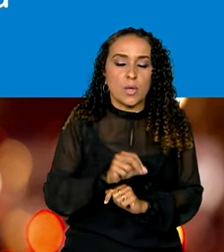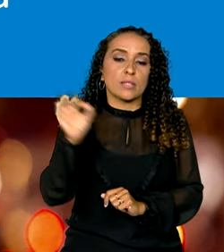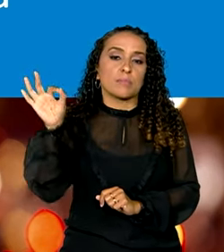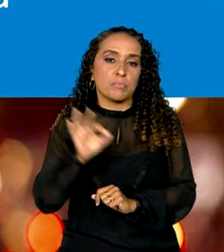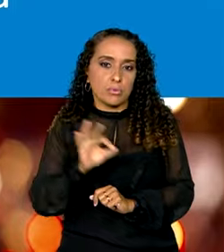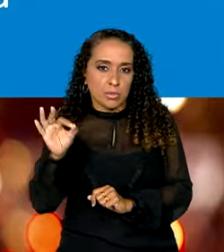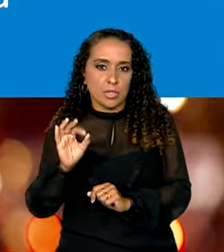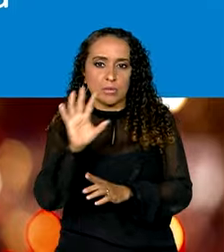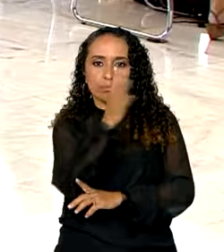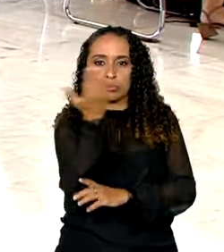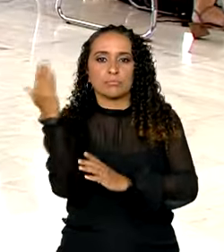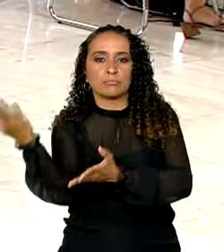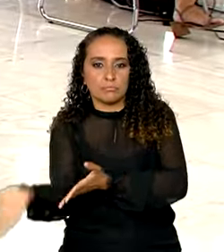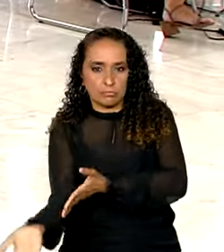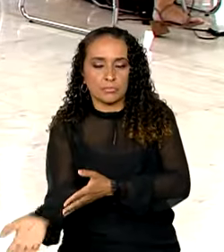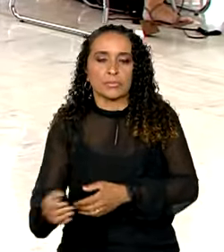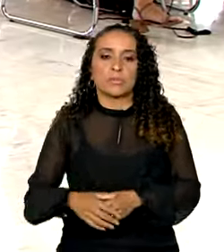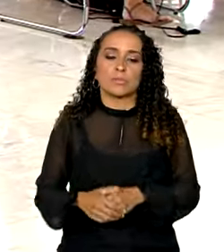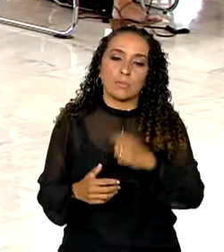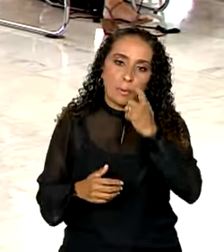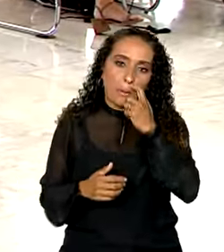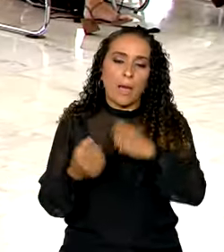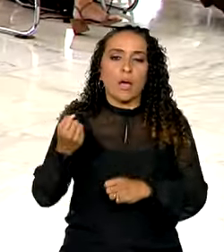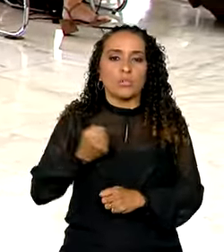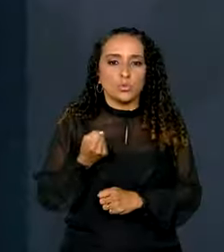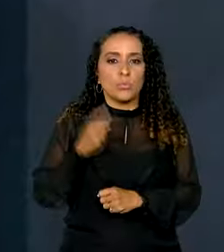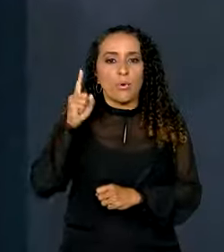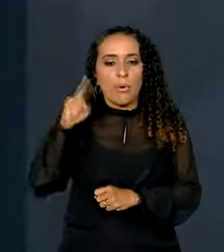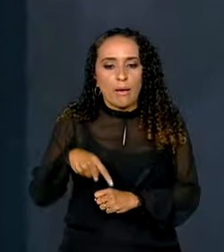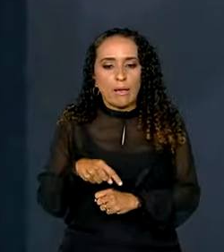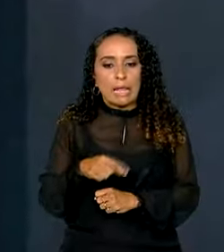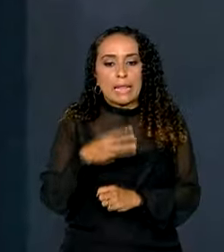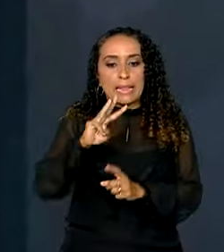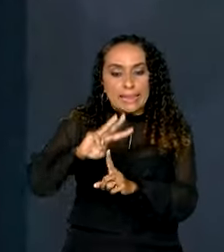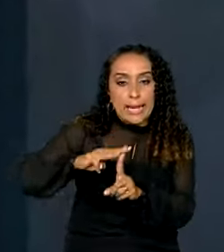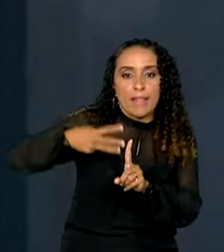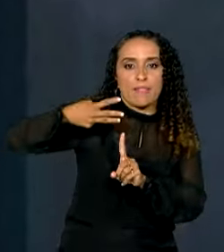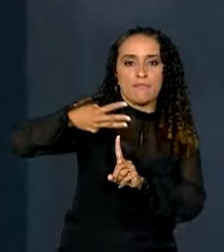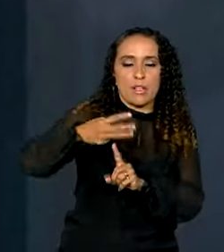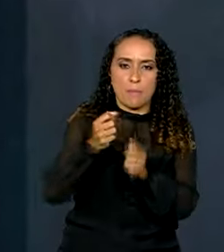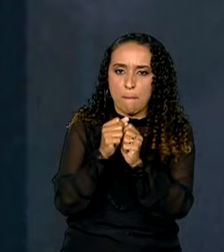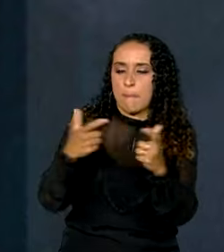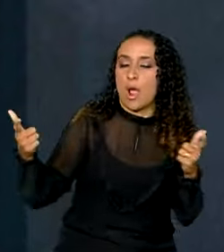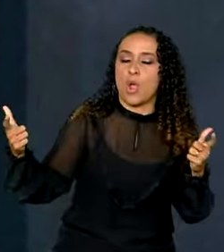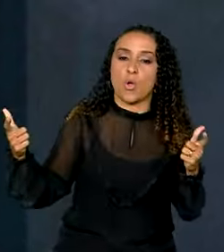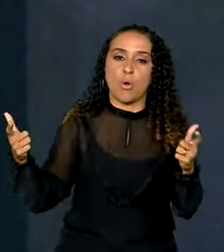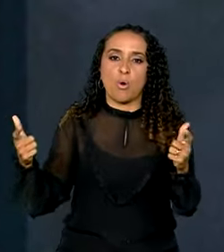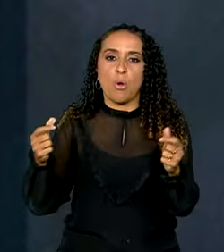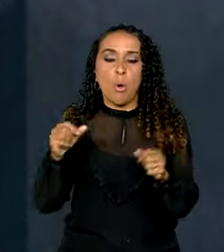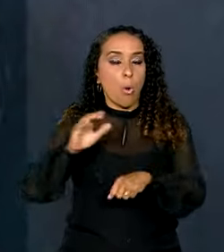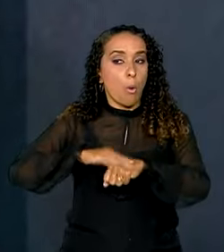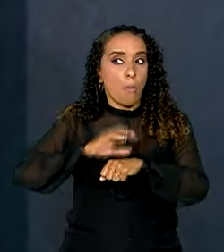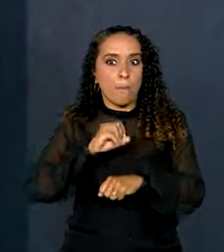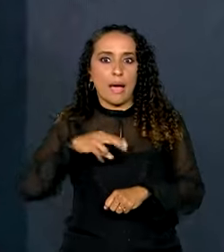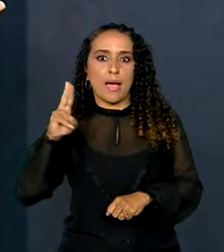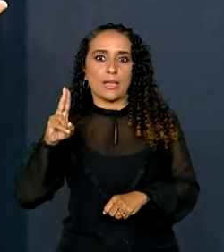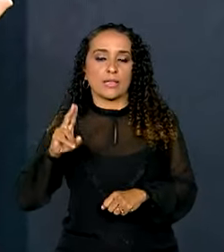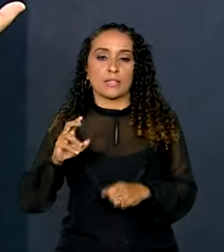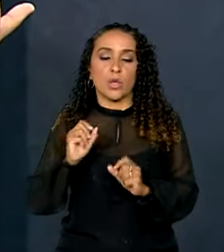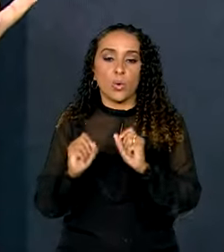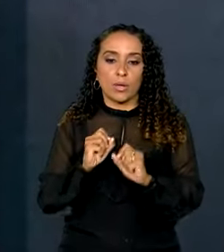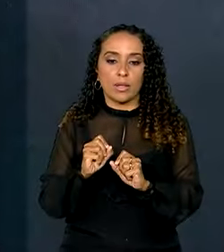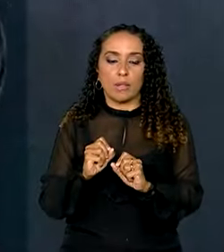50% no desmatamento. Número que é, Freire, 3 vezes maior, pelo menos, ou até mais, do que os